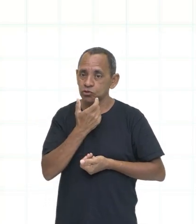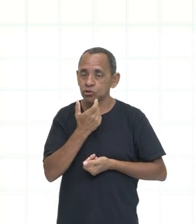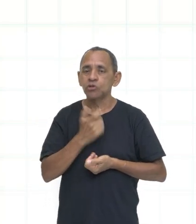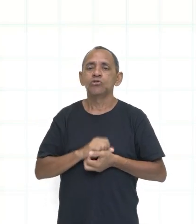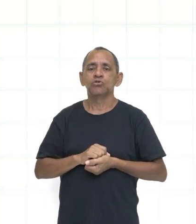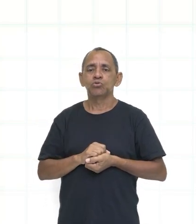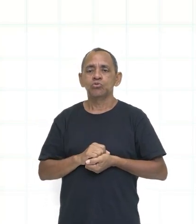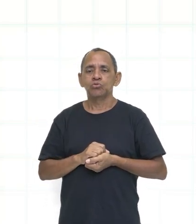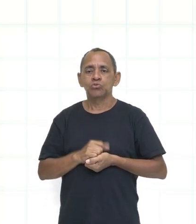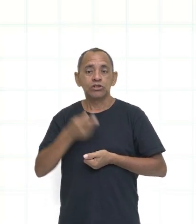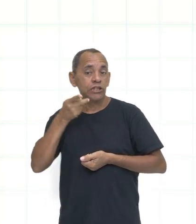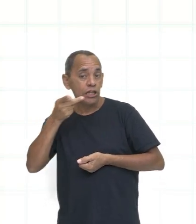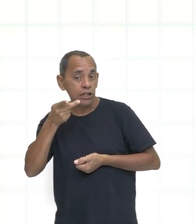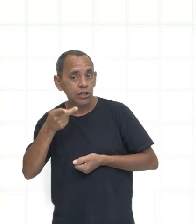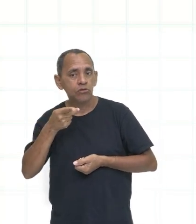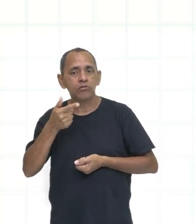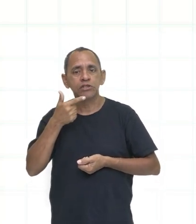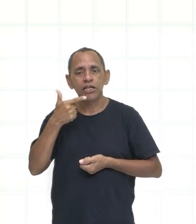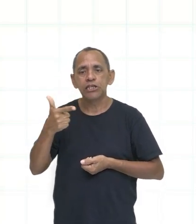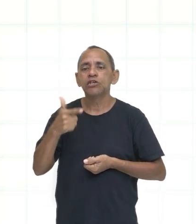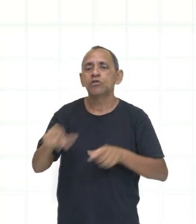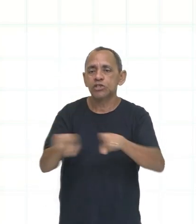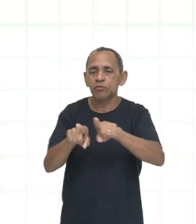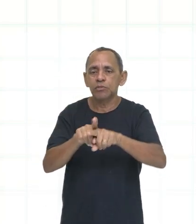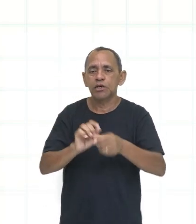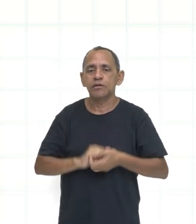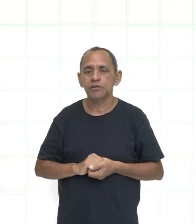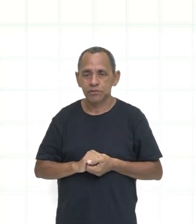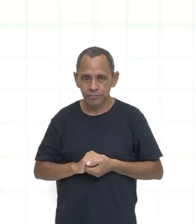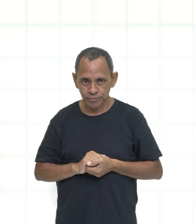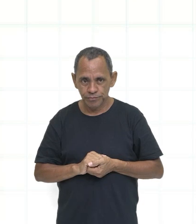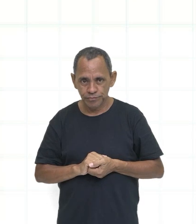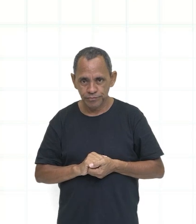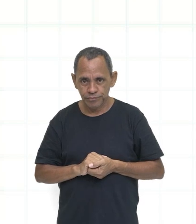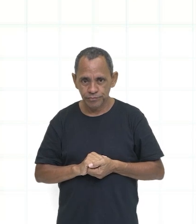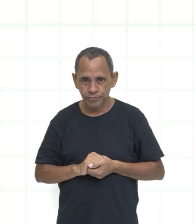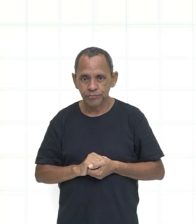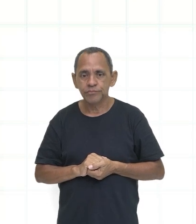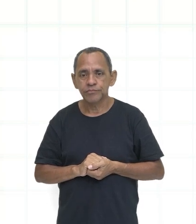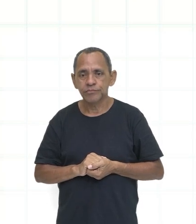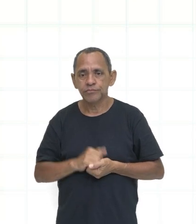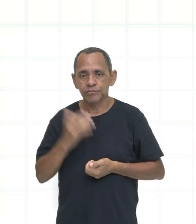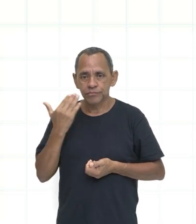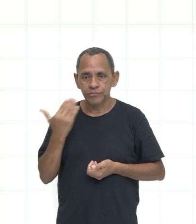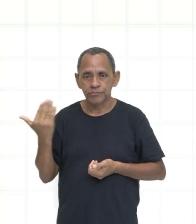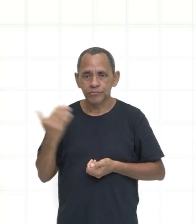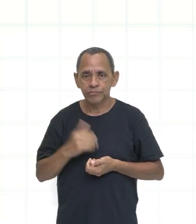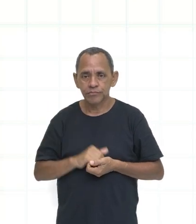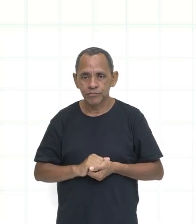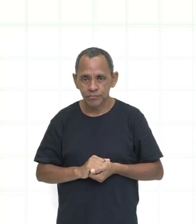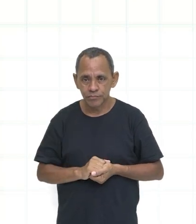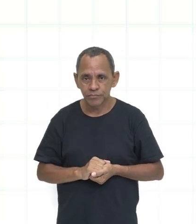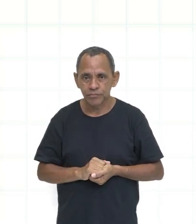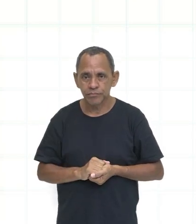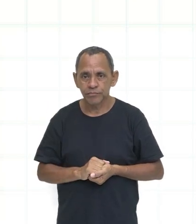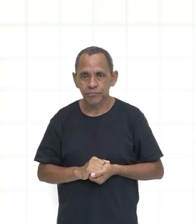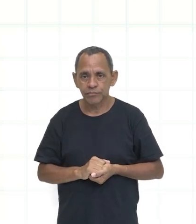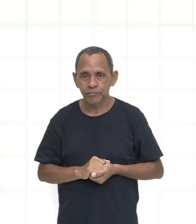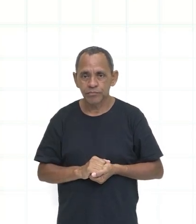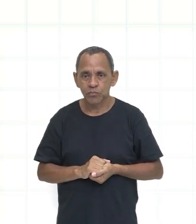classificações. E uma delas são os artigos, né? The articles. Então, temos ali, ó, the. Né, a